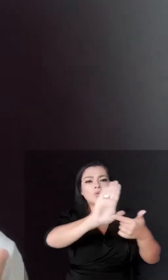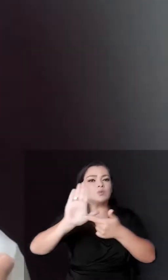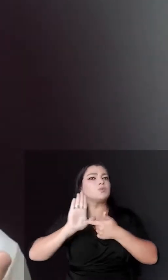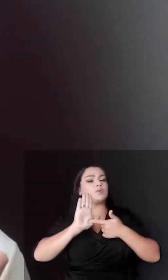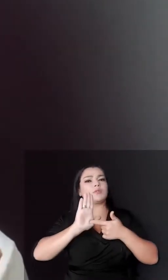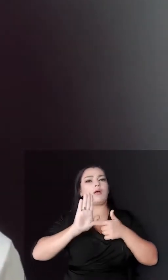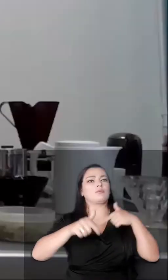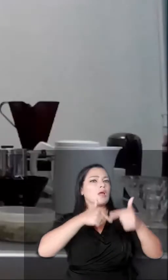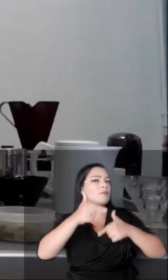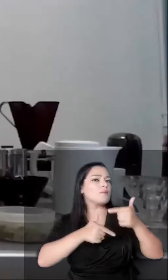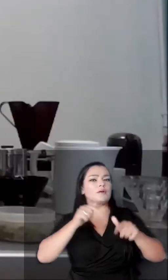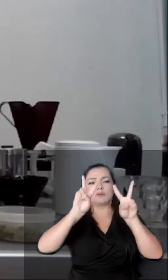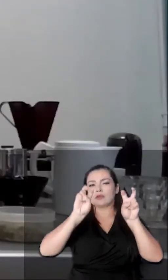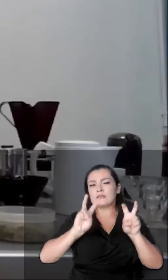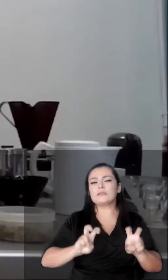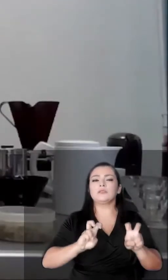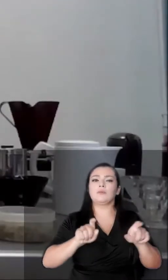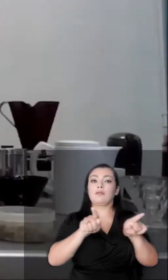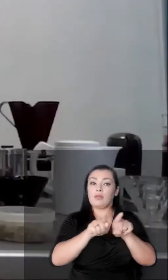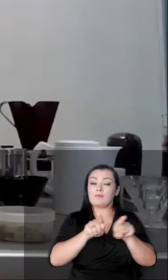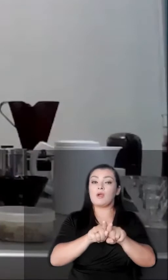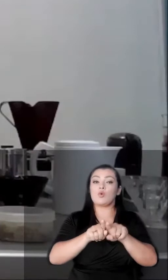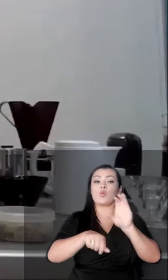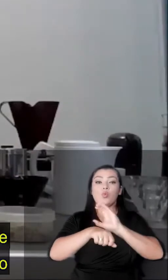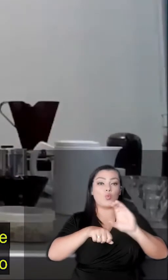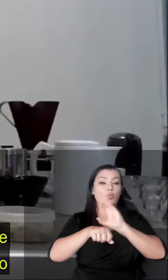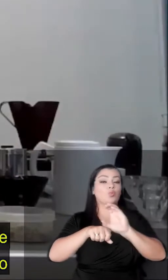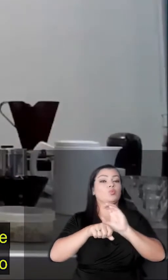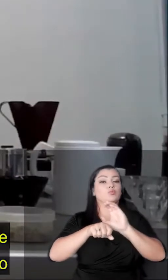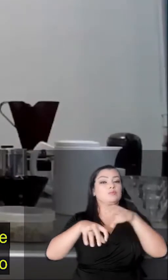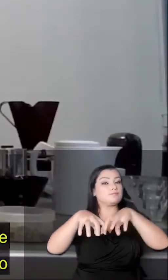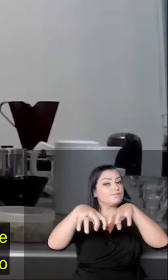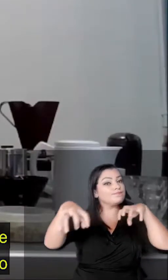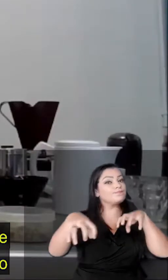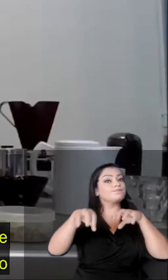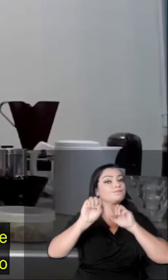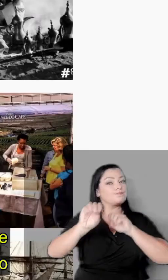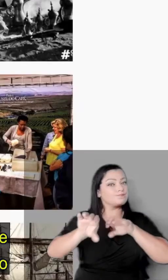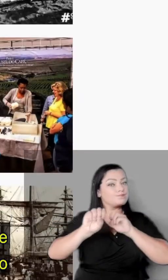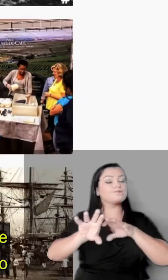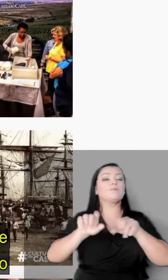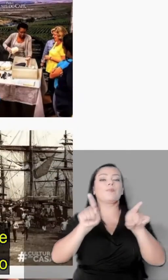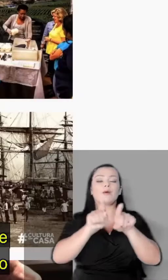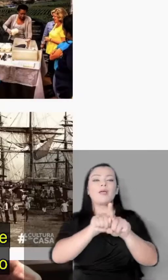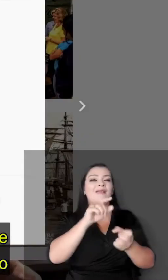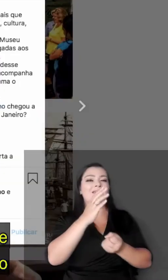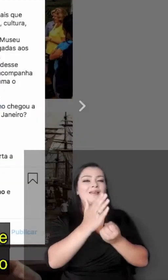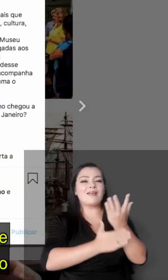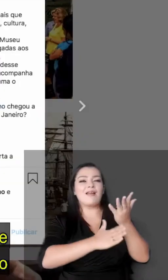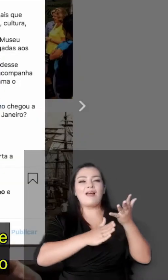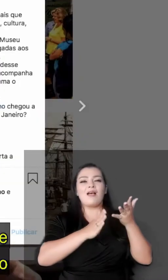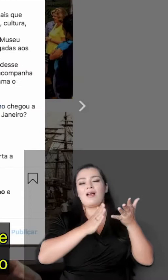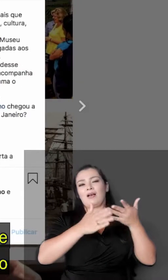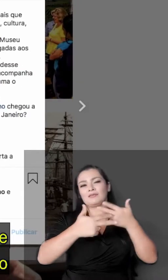os trabalhos desempenhados, fazer formações remotas, também criar atividades participativas que a gente tivesse